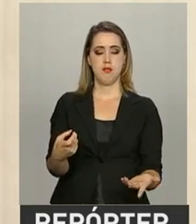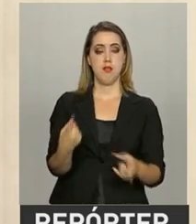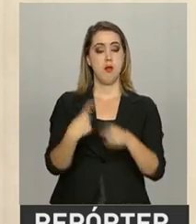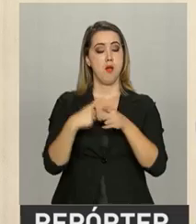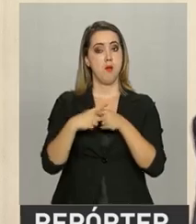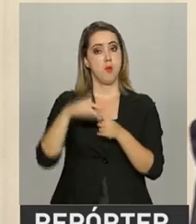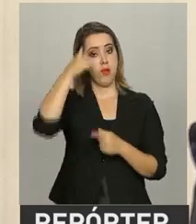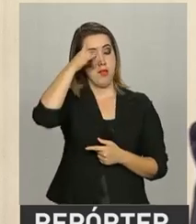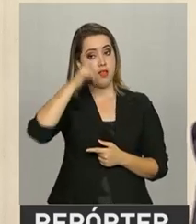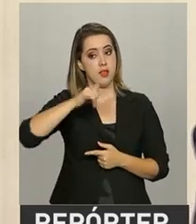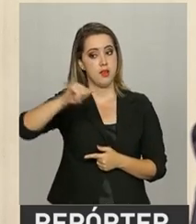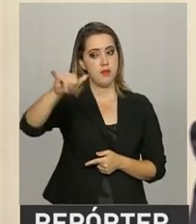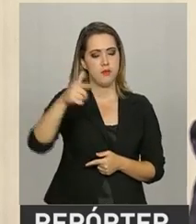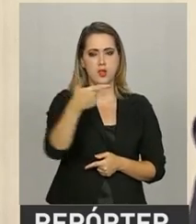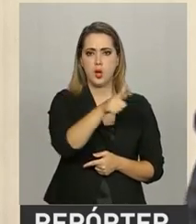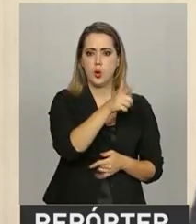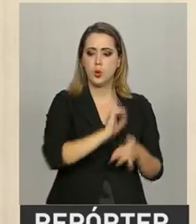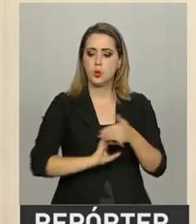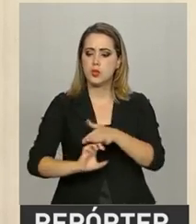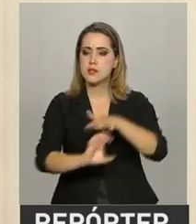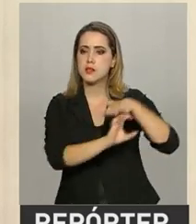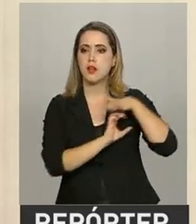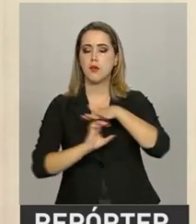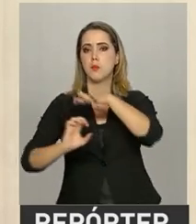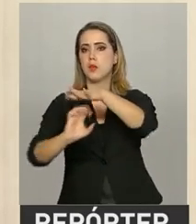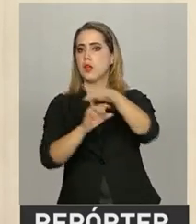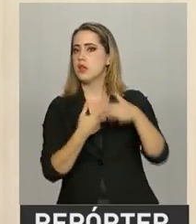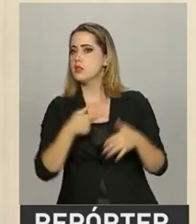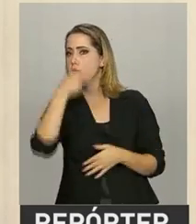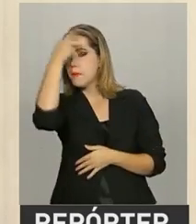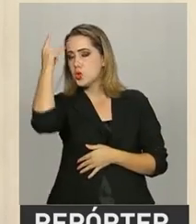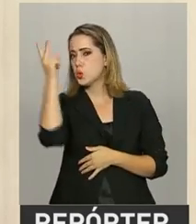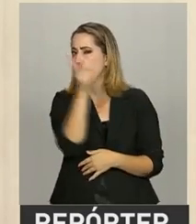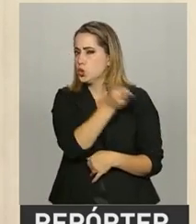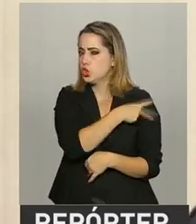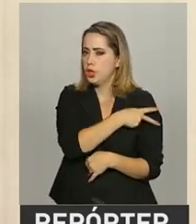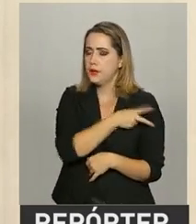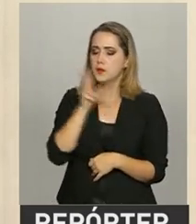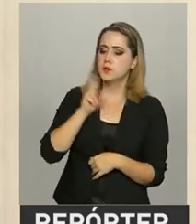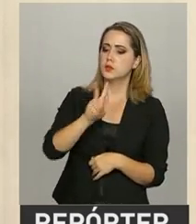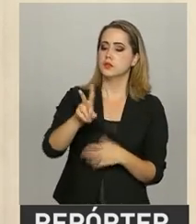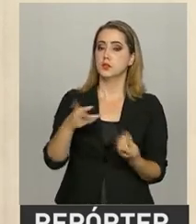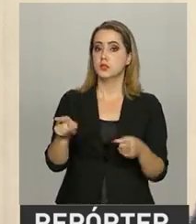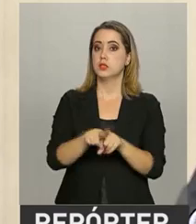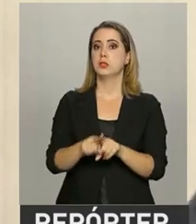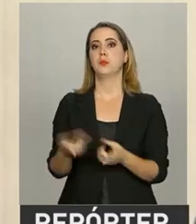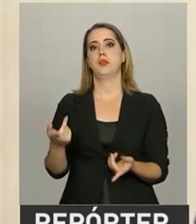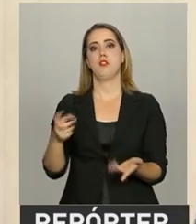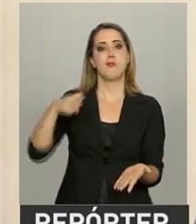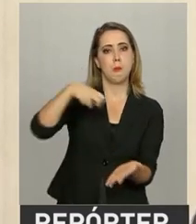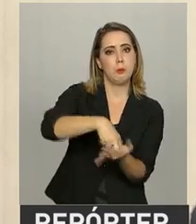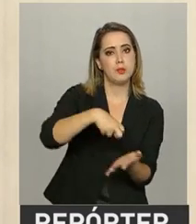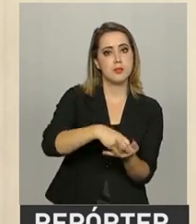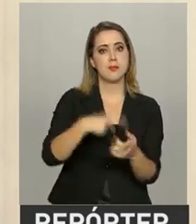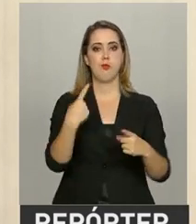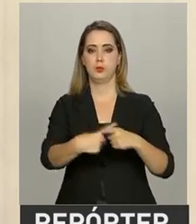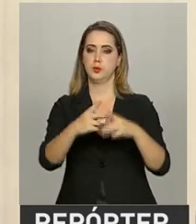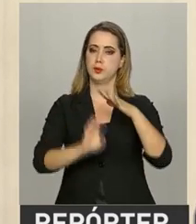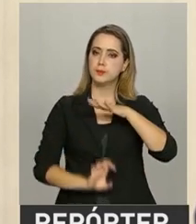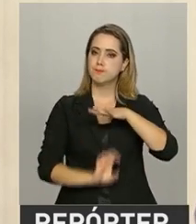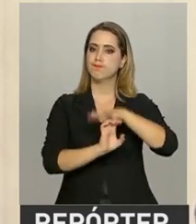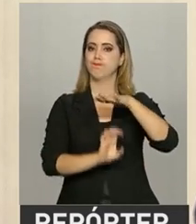relação a outras empresas, outros proprietários, outras pessoas, e repressão em relação àqueles